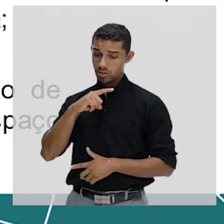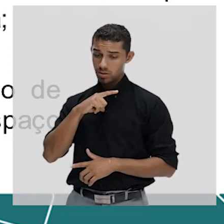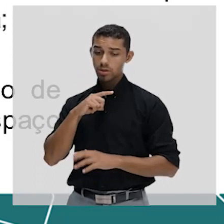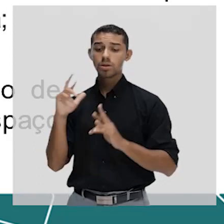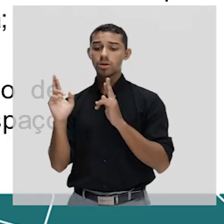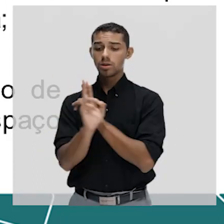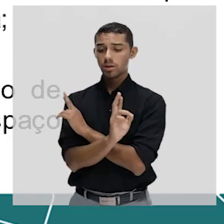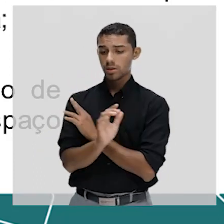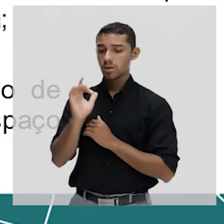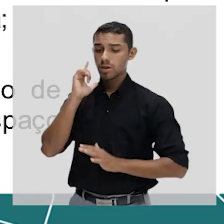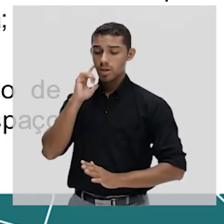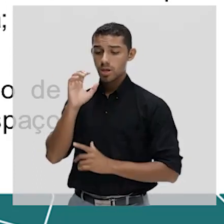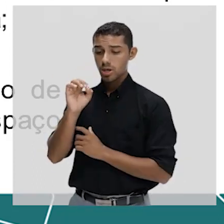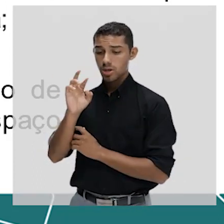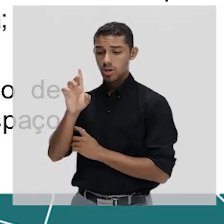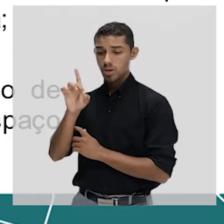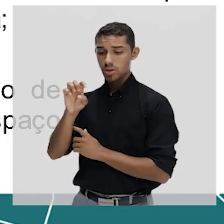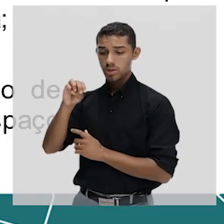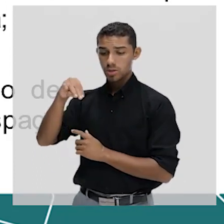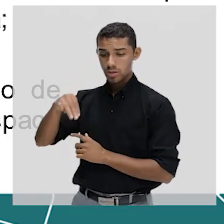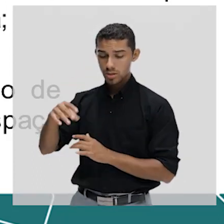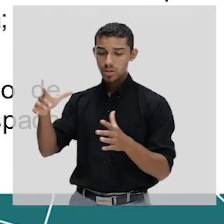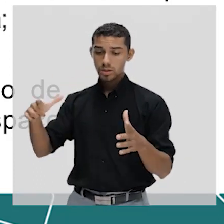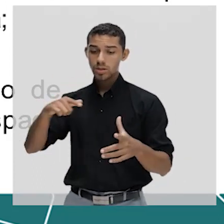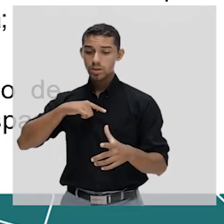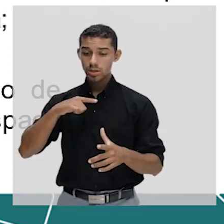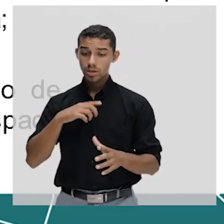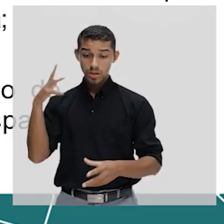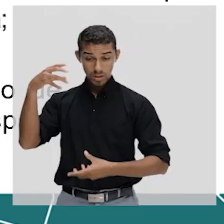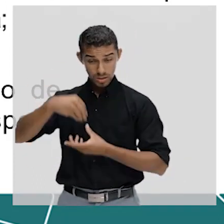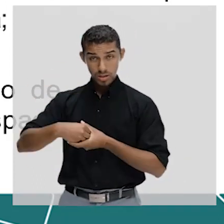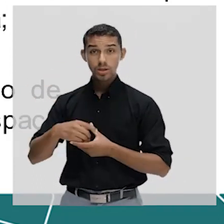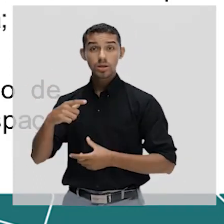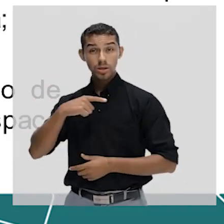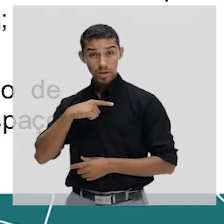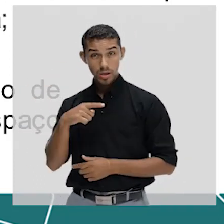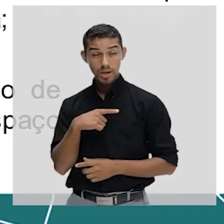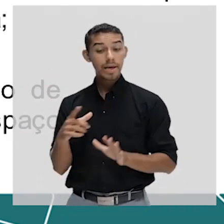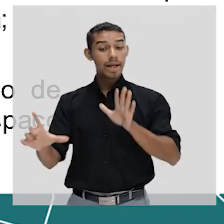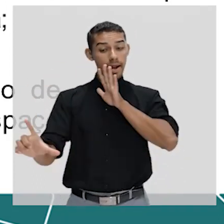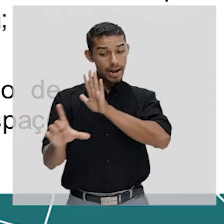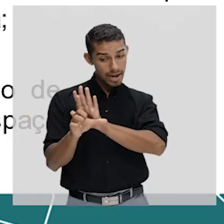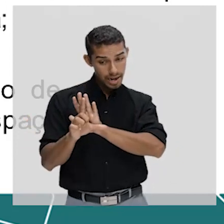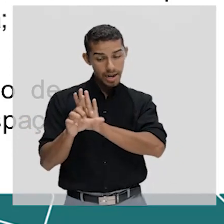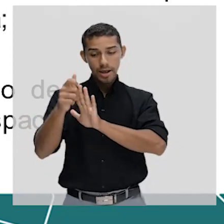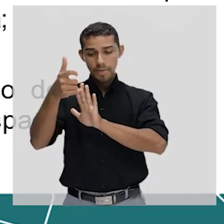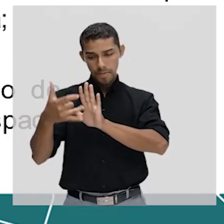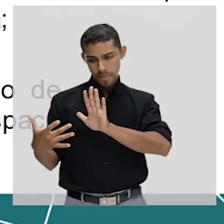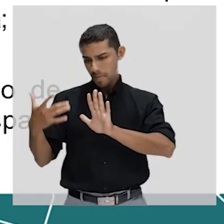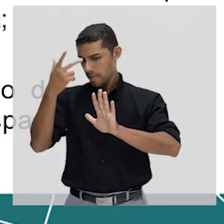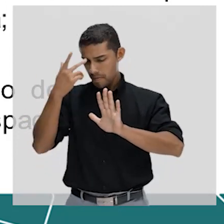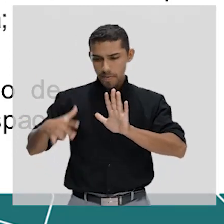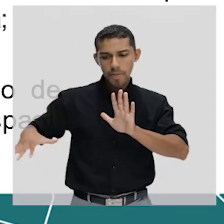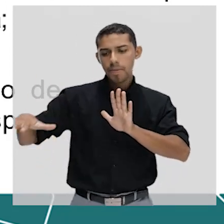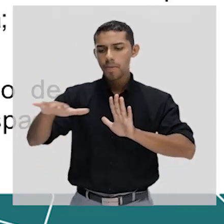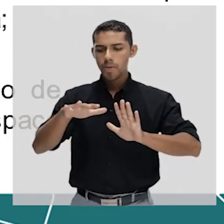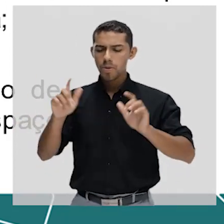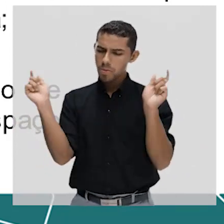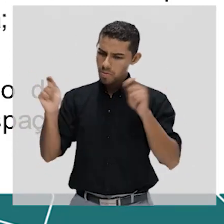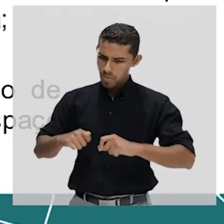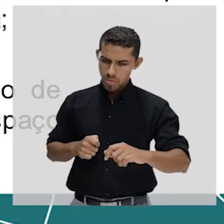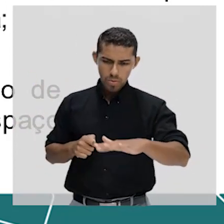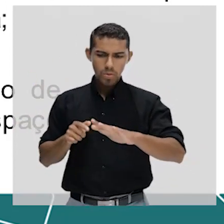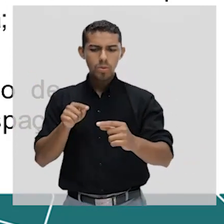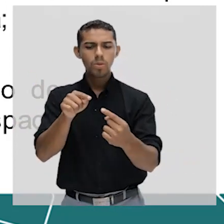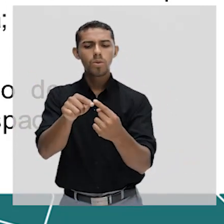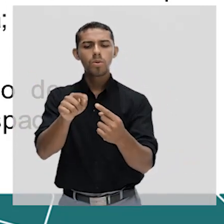relação de ordem entre os seus integrantes. Ou seja, aqui dentro do território brasileiro existem leis que a população precisa seguir.